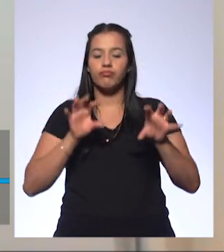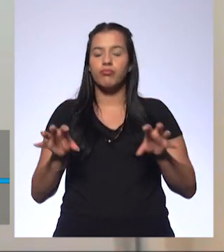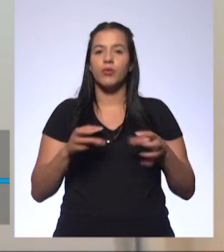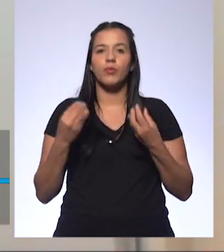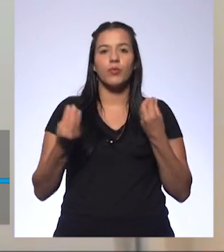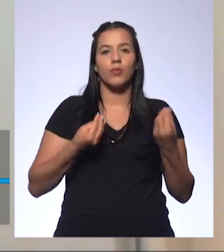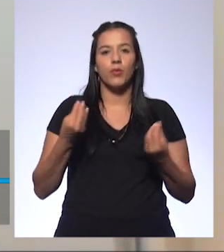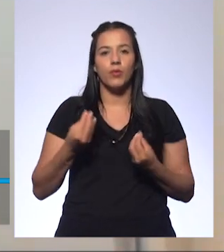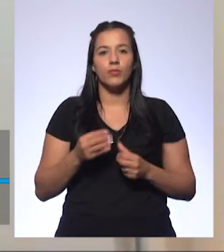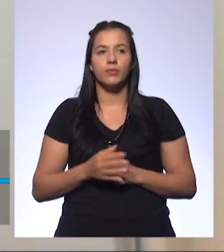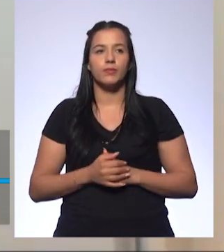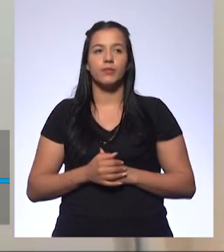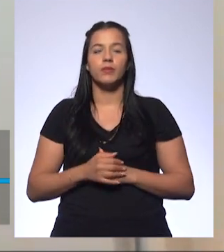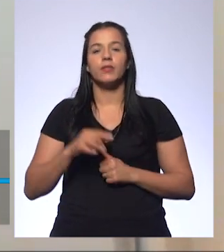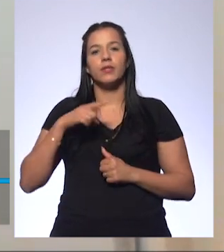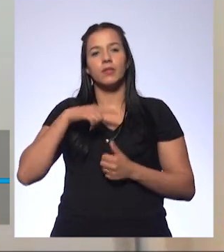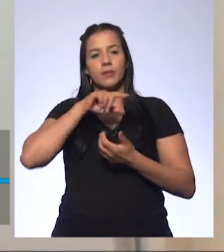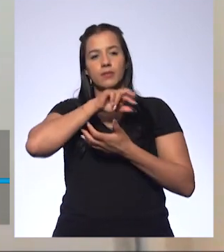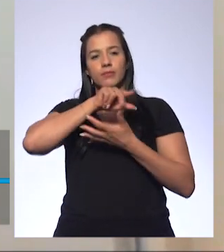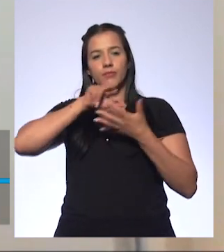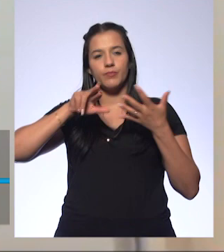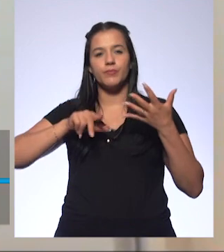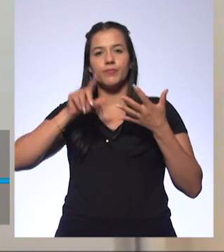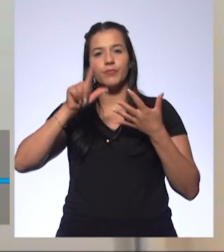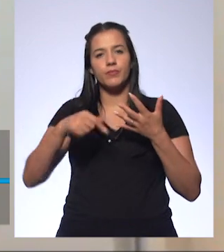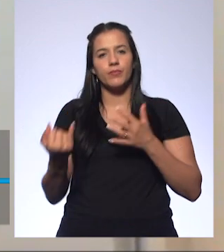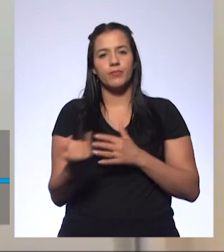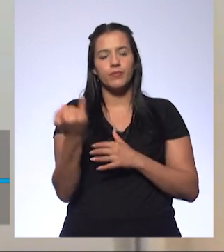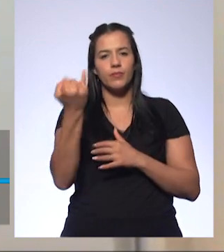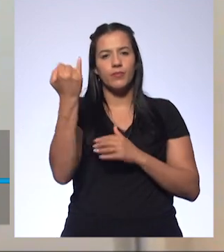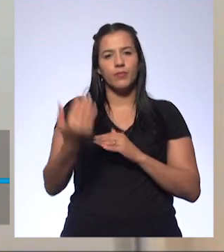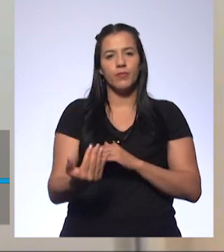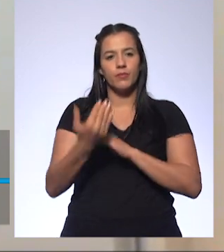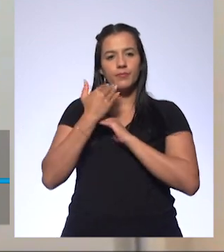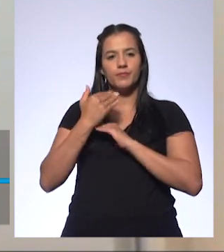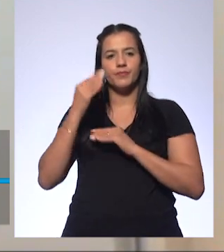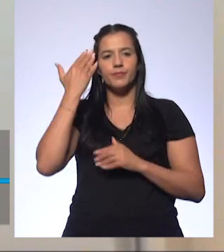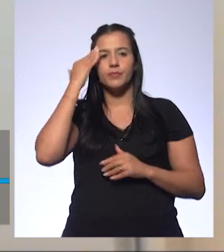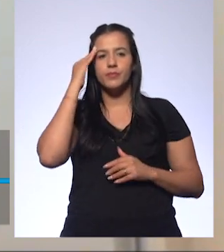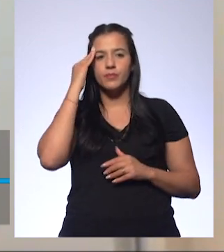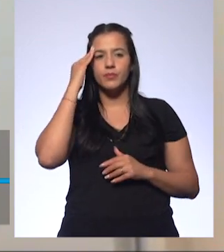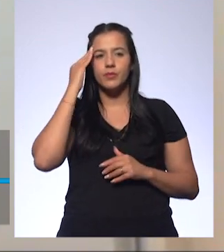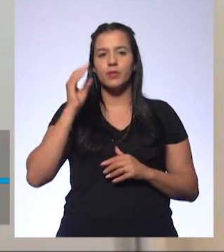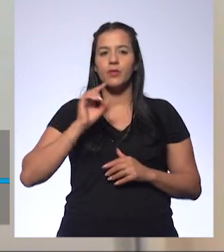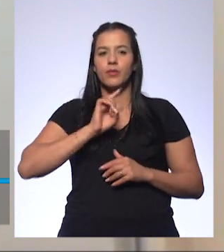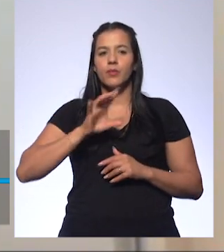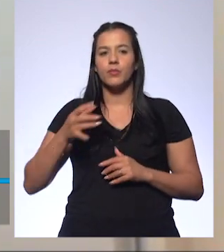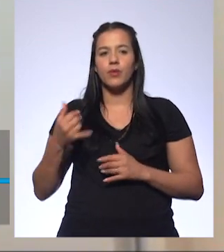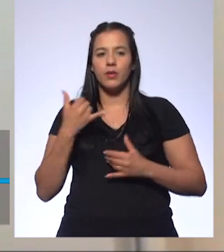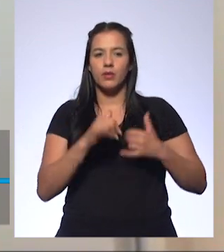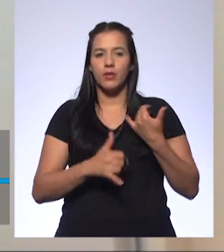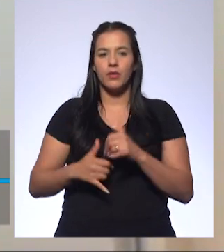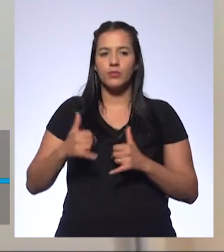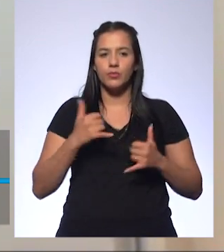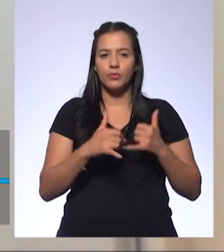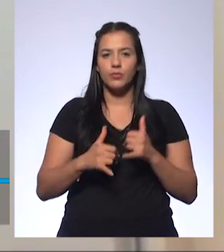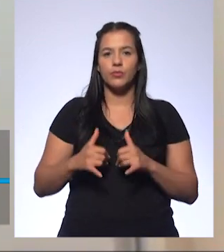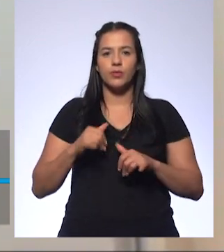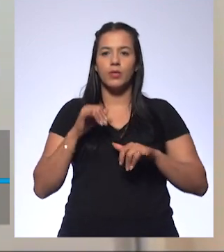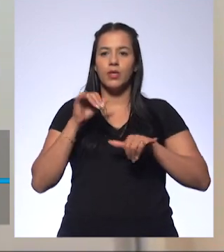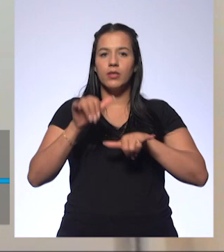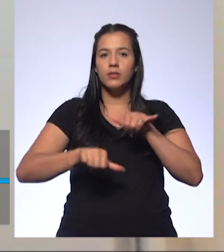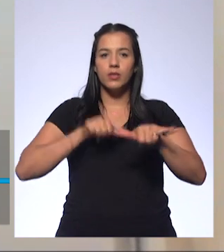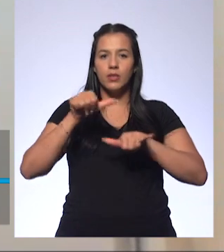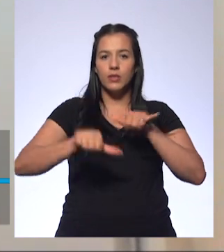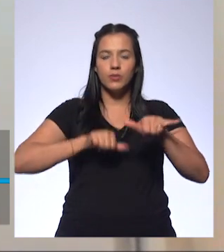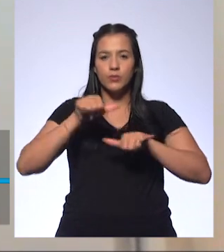essas características são importantes para a gente entender como são formadas as ligações químicas, e a partir das